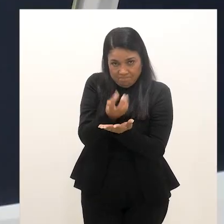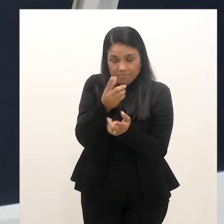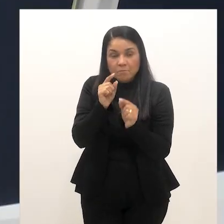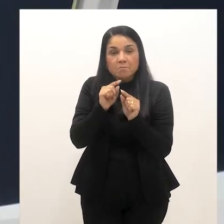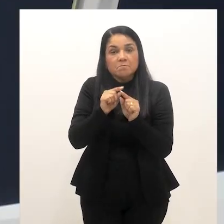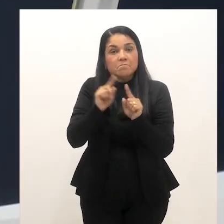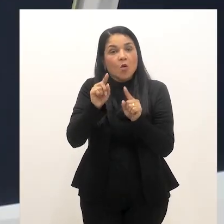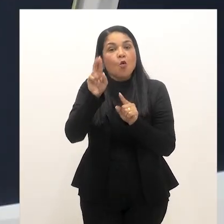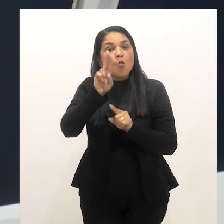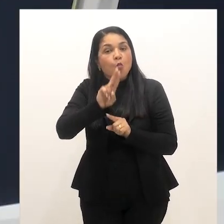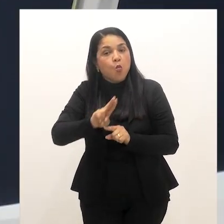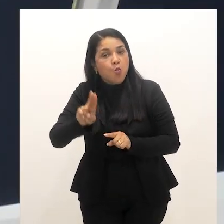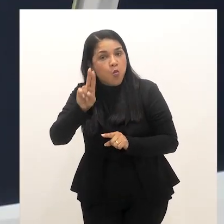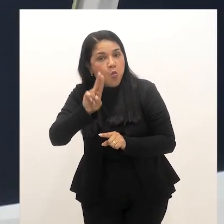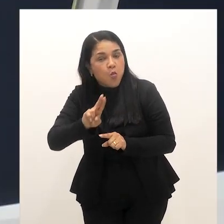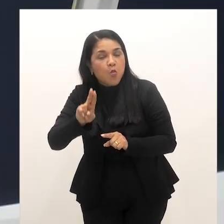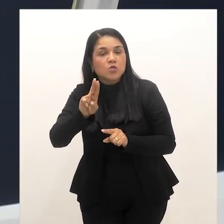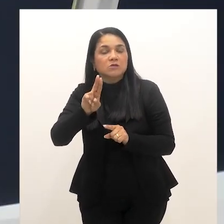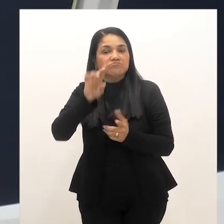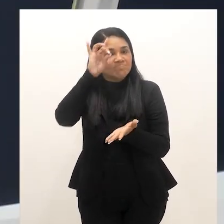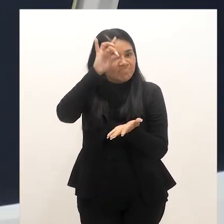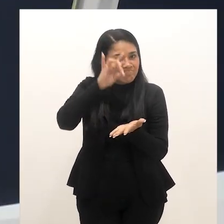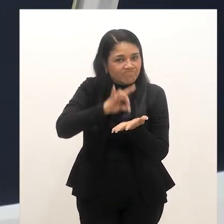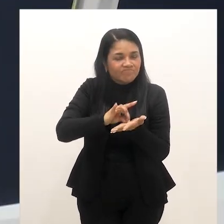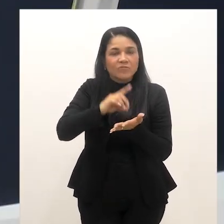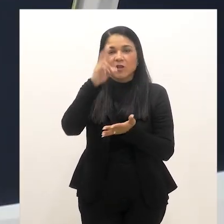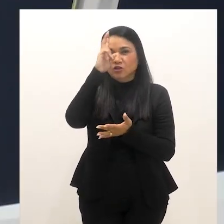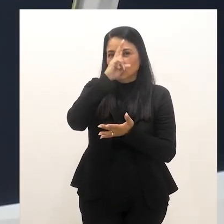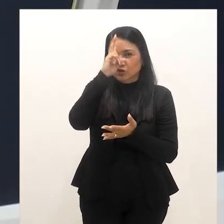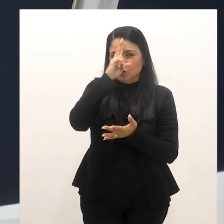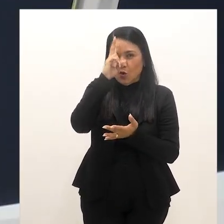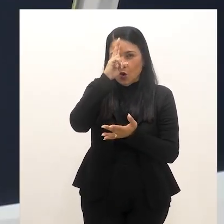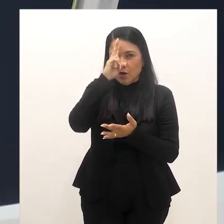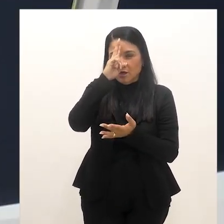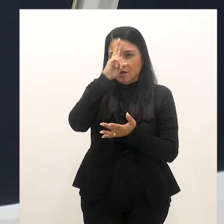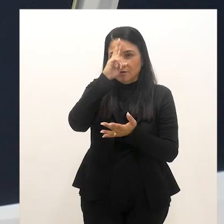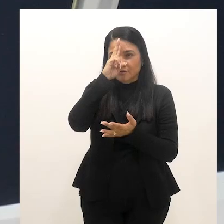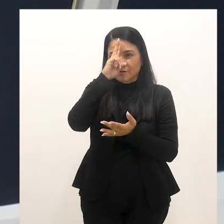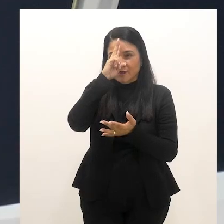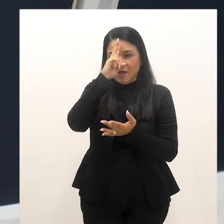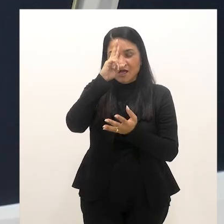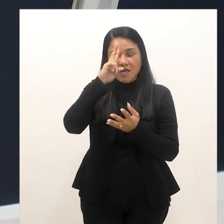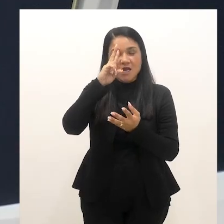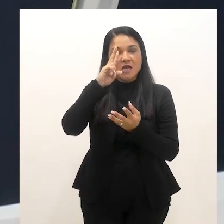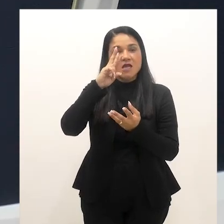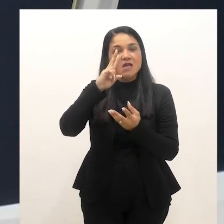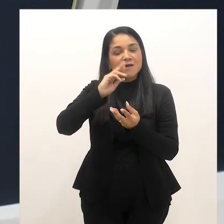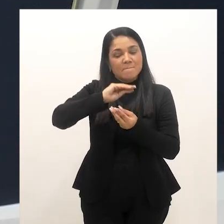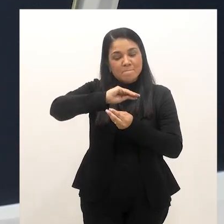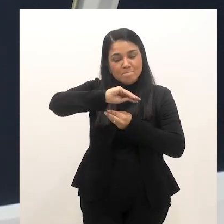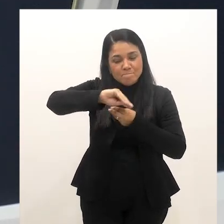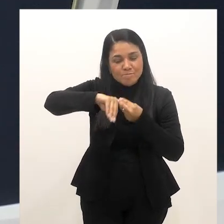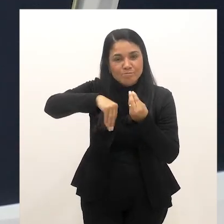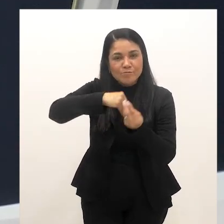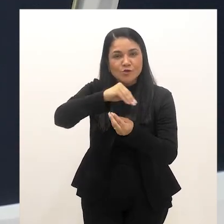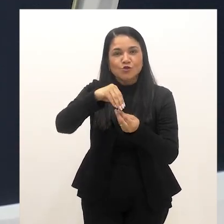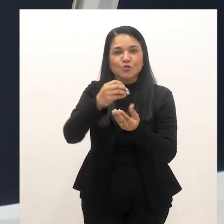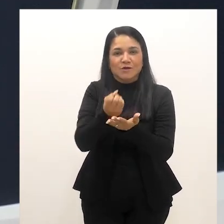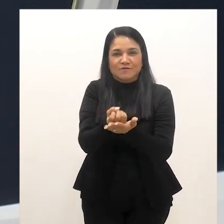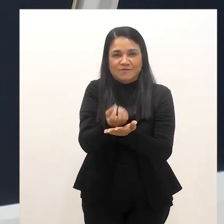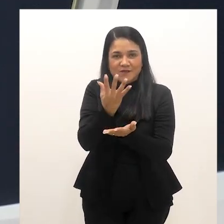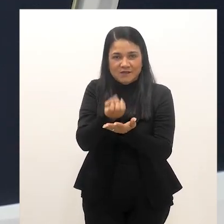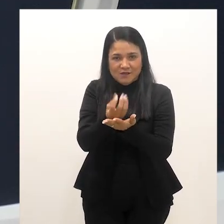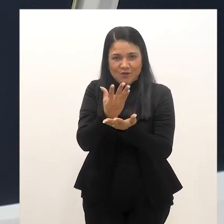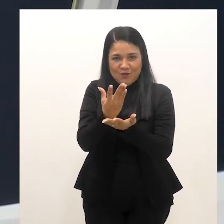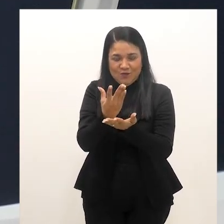ficção, mas ele utiliza de fatos históricos para costurar aquela história de